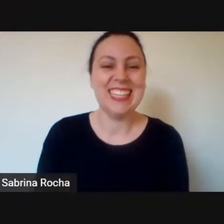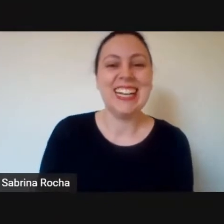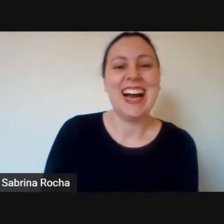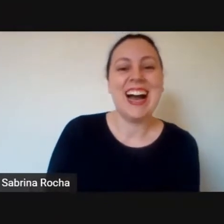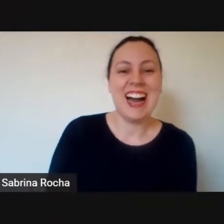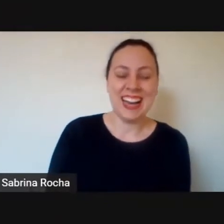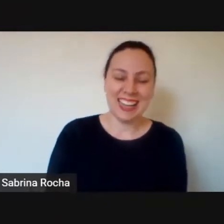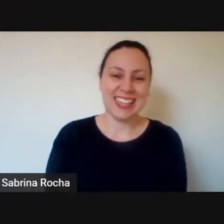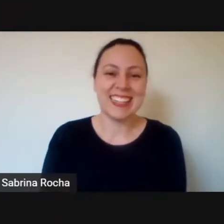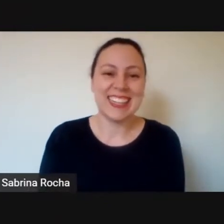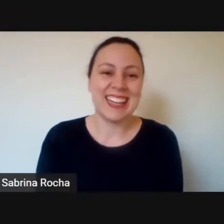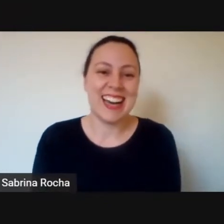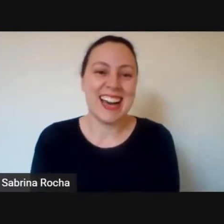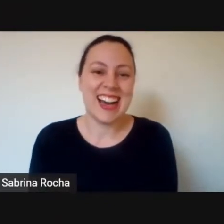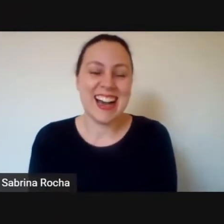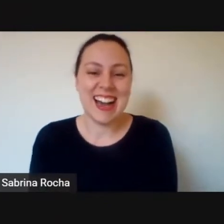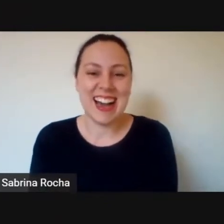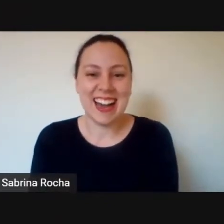Vamos lá.